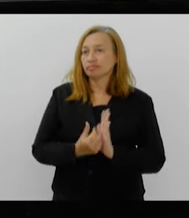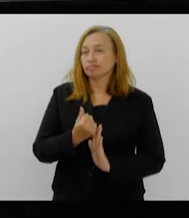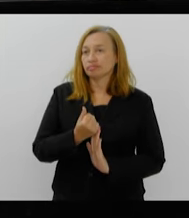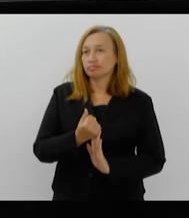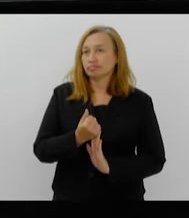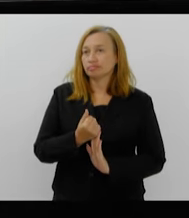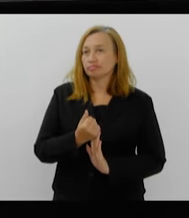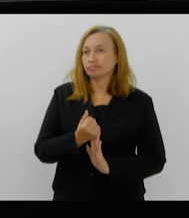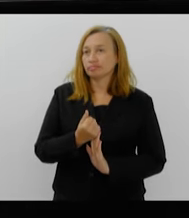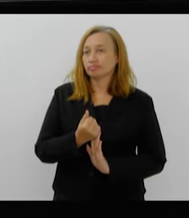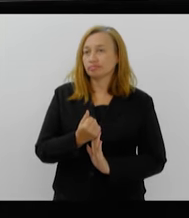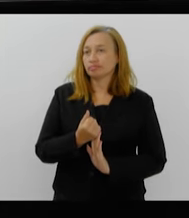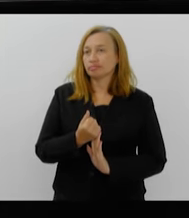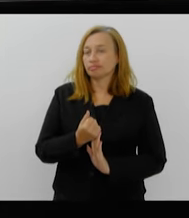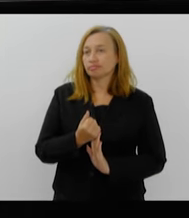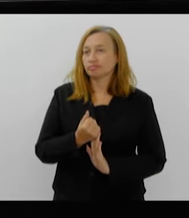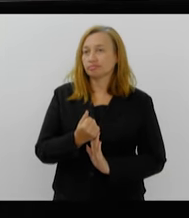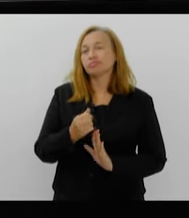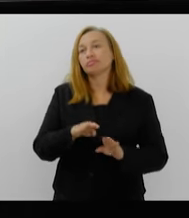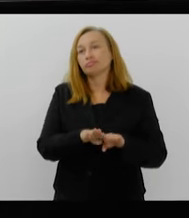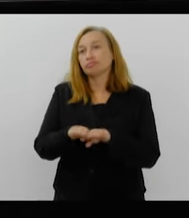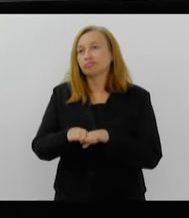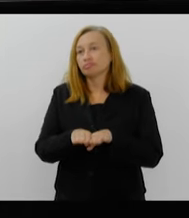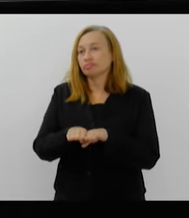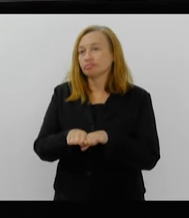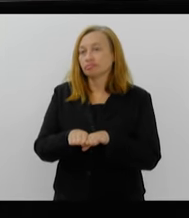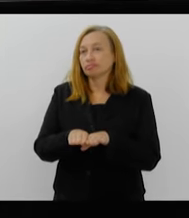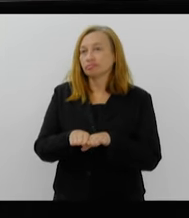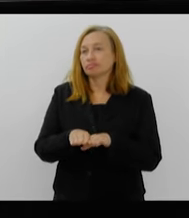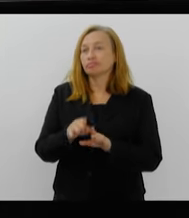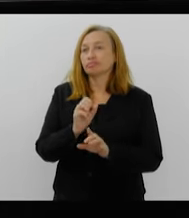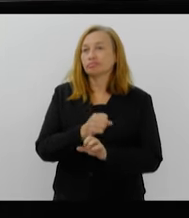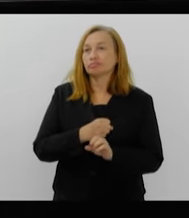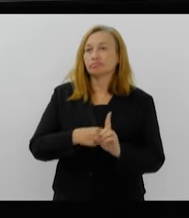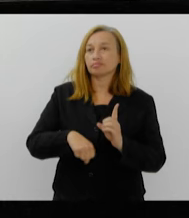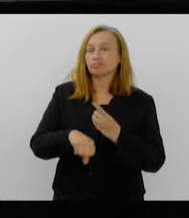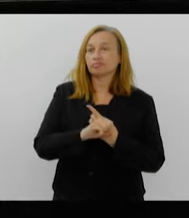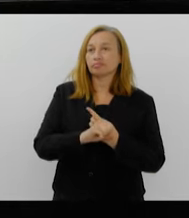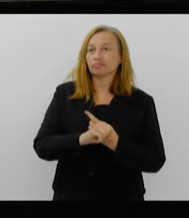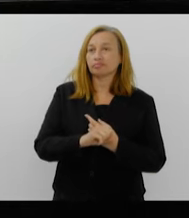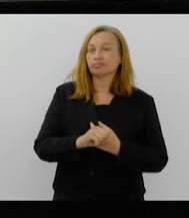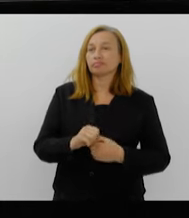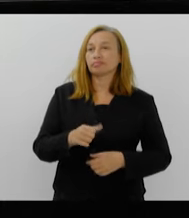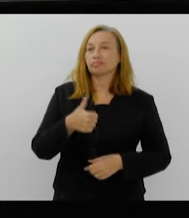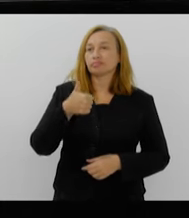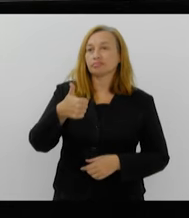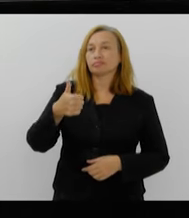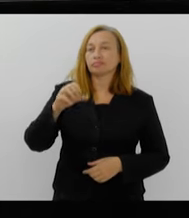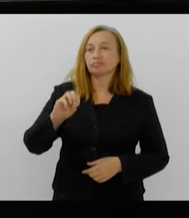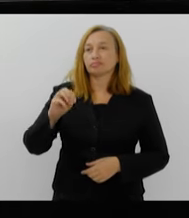à promoção da igualdade racial na casa de R$103 mil.